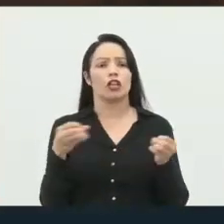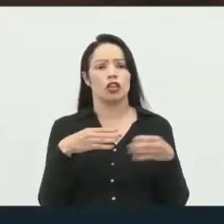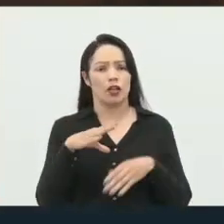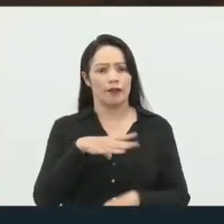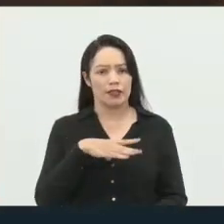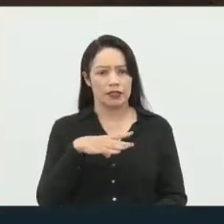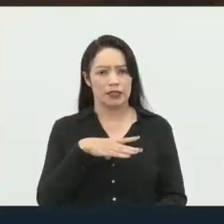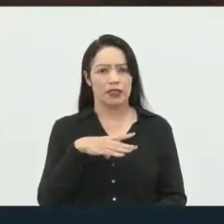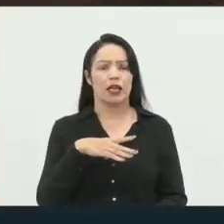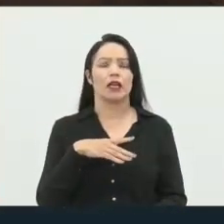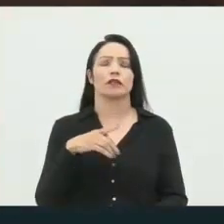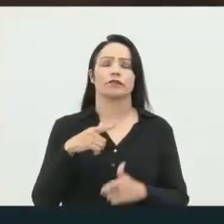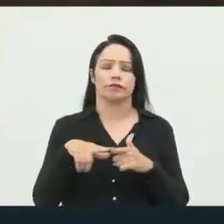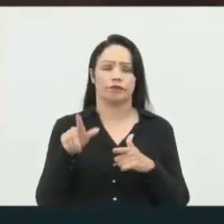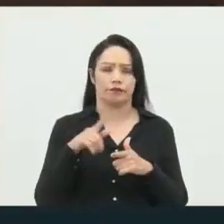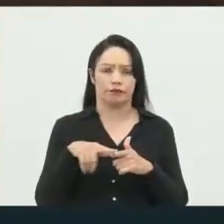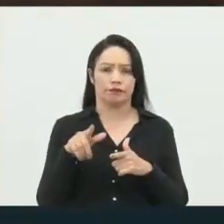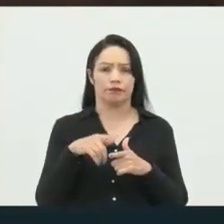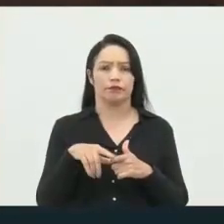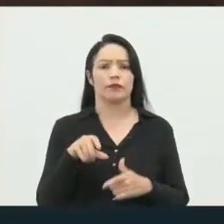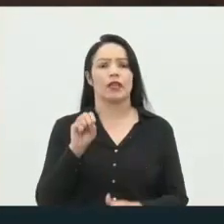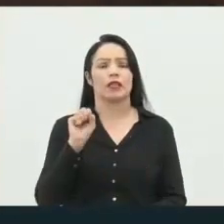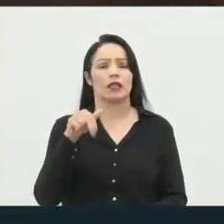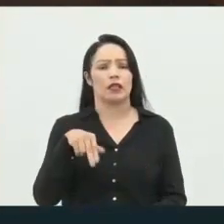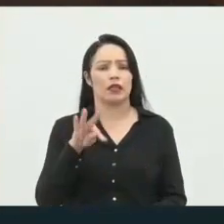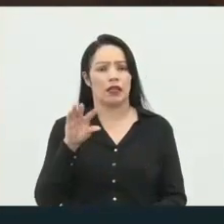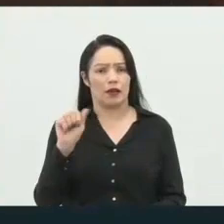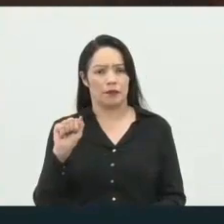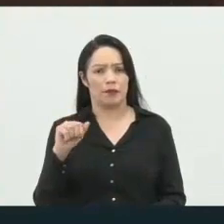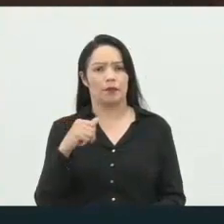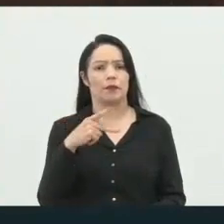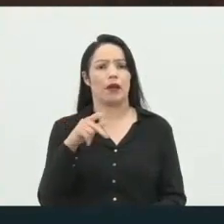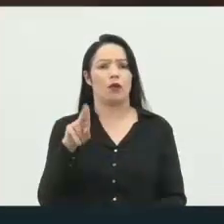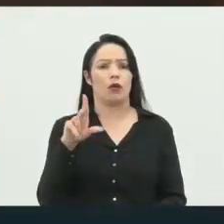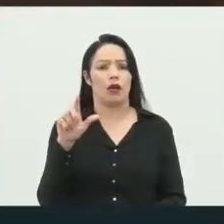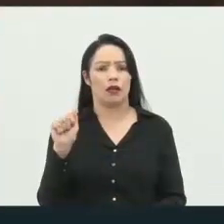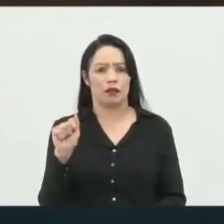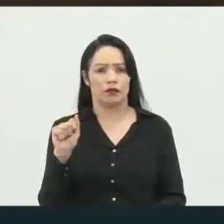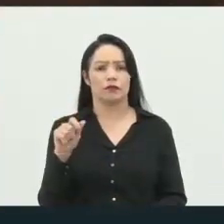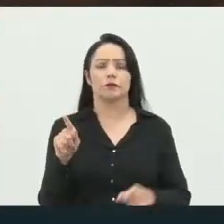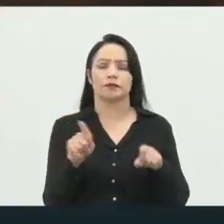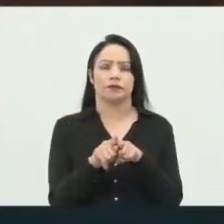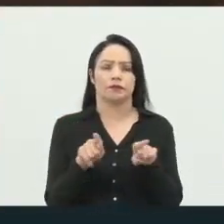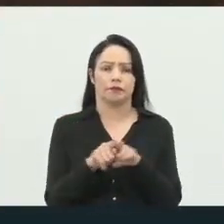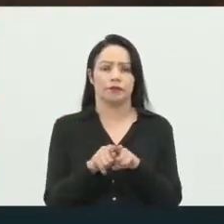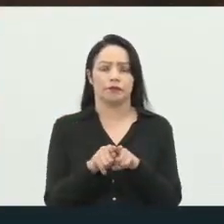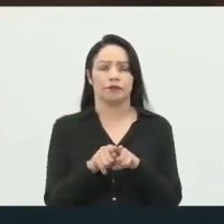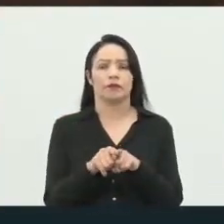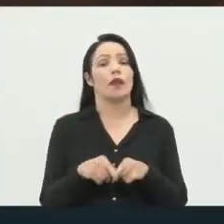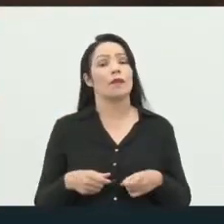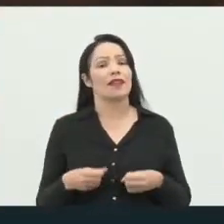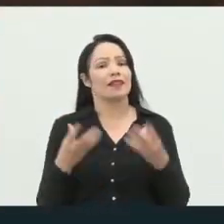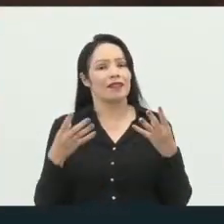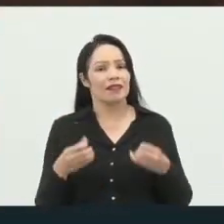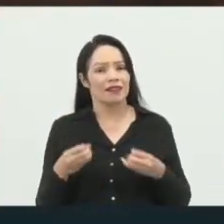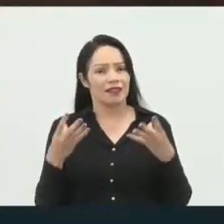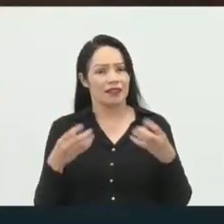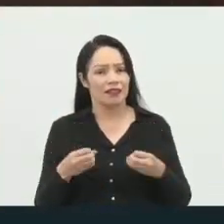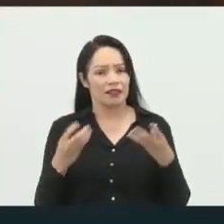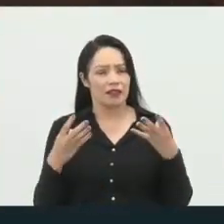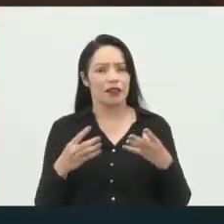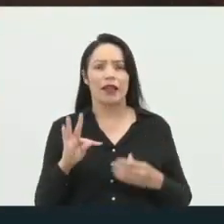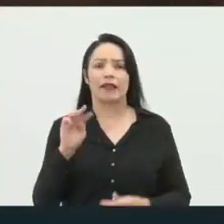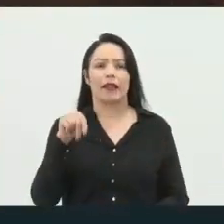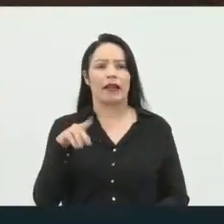escada a UBS do Santa Paula Então tem que gastar dinheiro não entendas não é